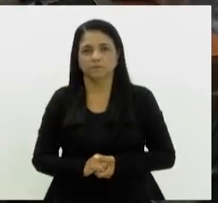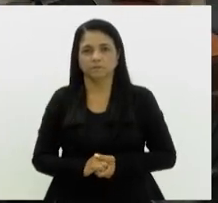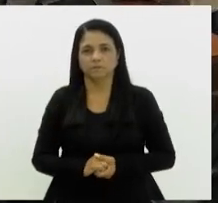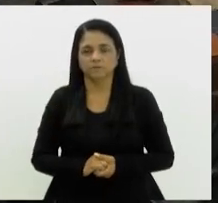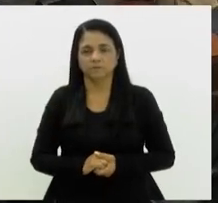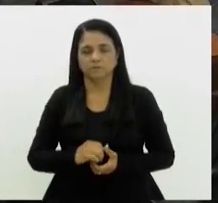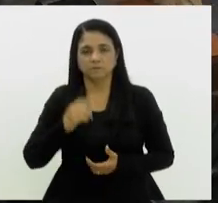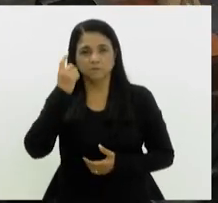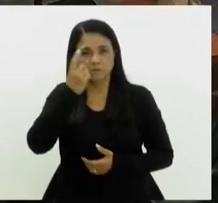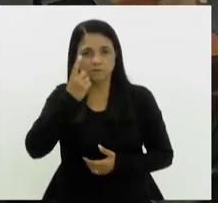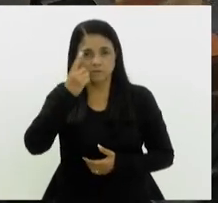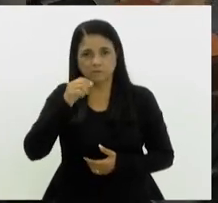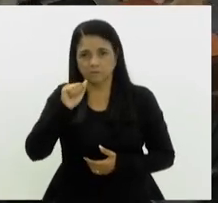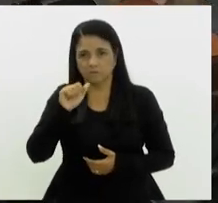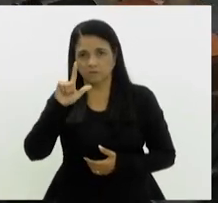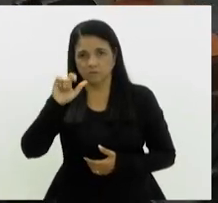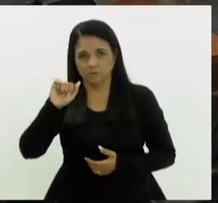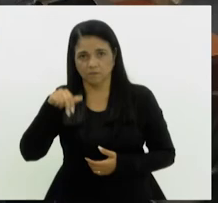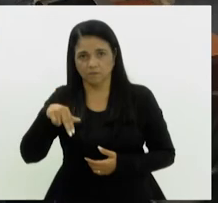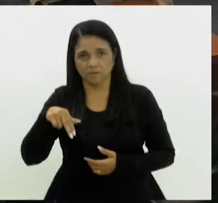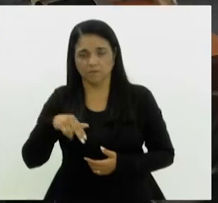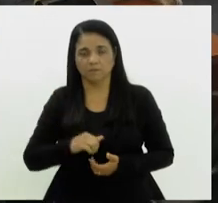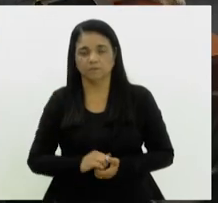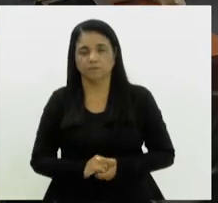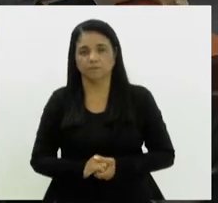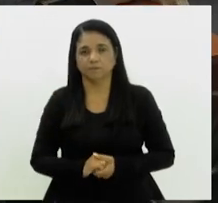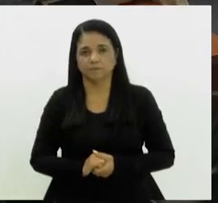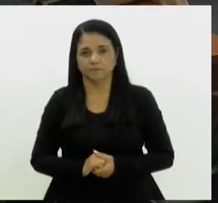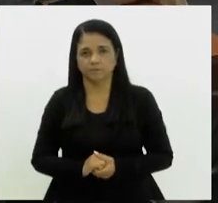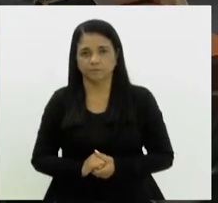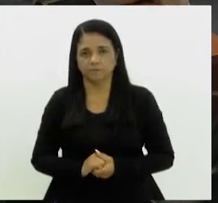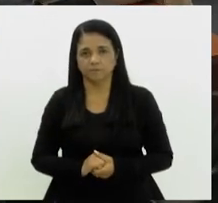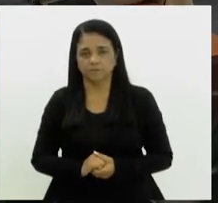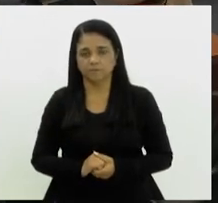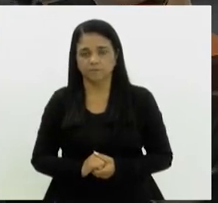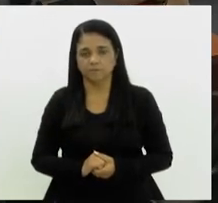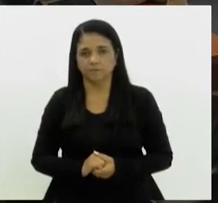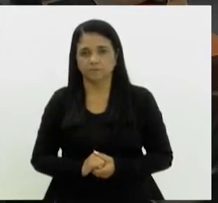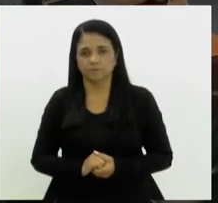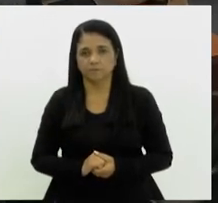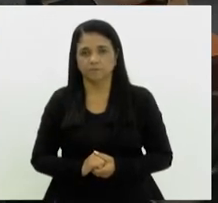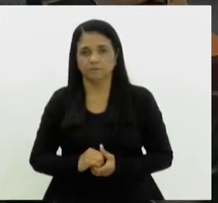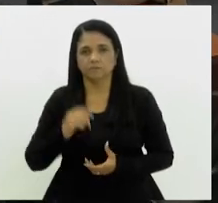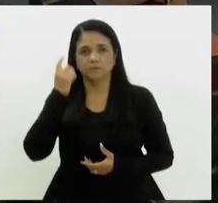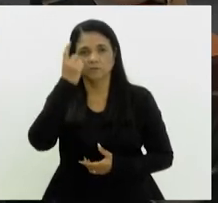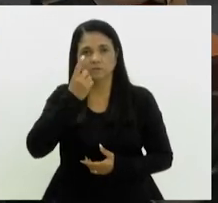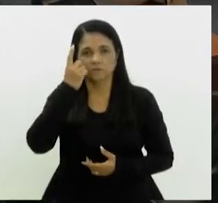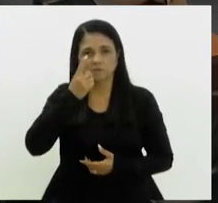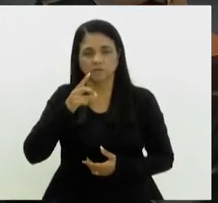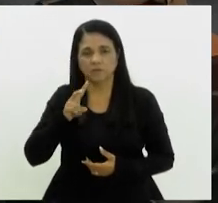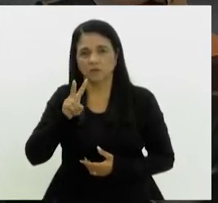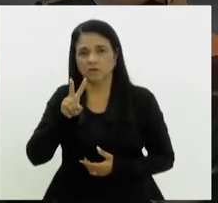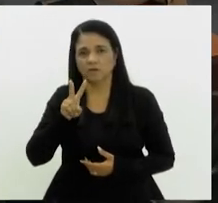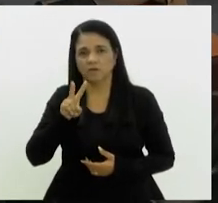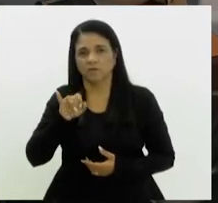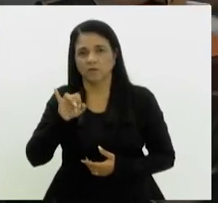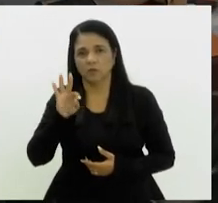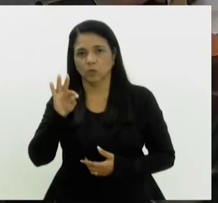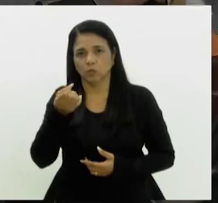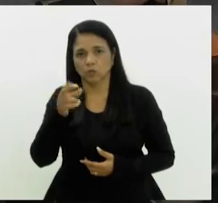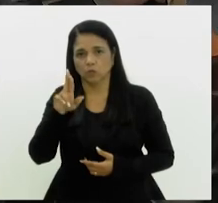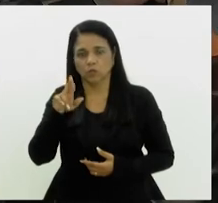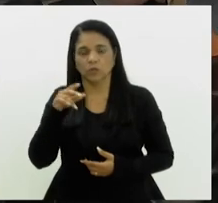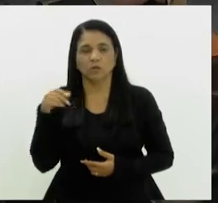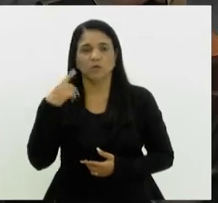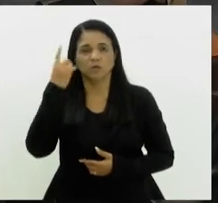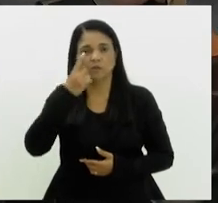Deputado Alan Lopes. Deputado Vitor Júnior. Deputado